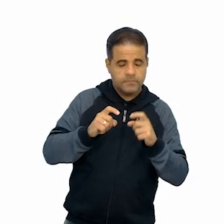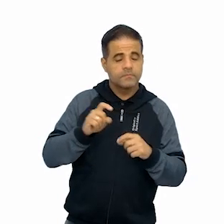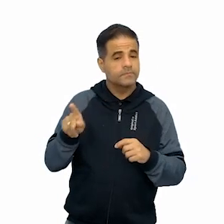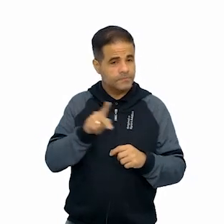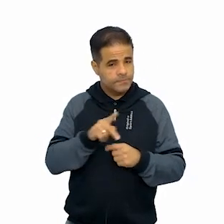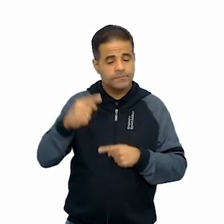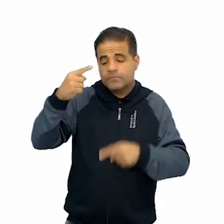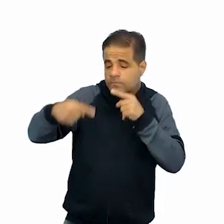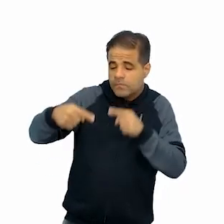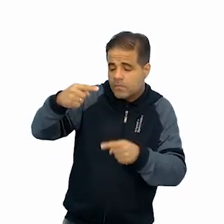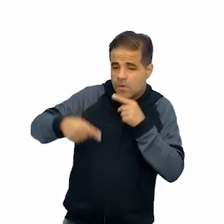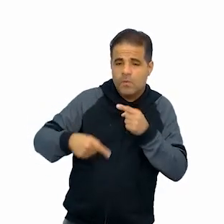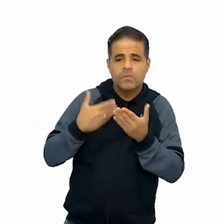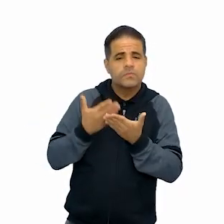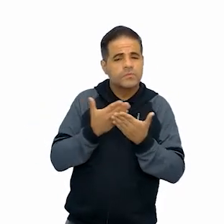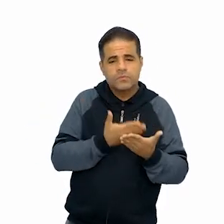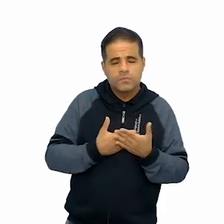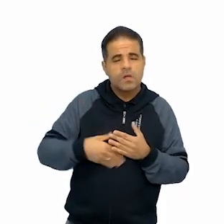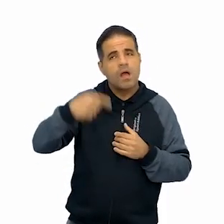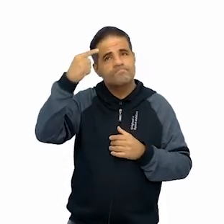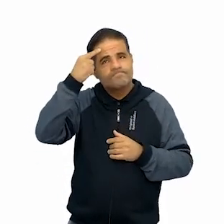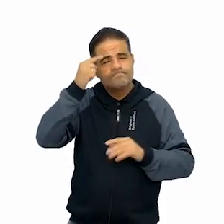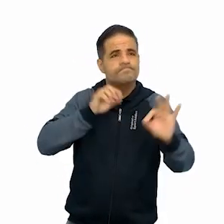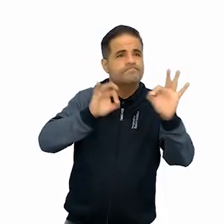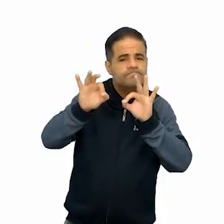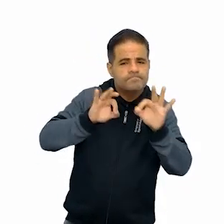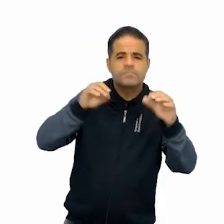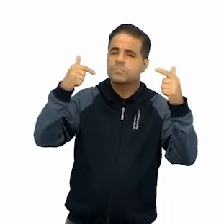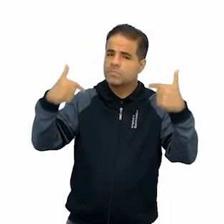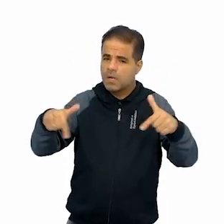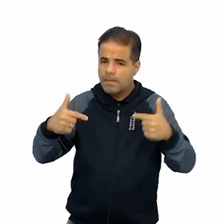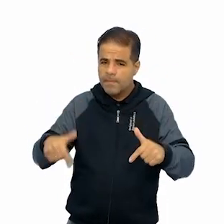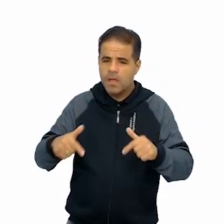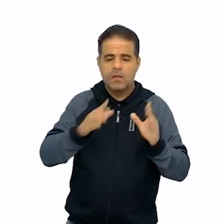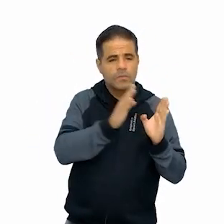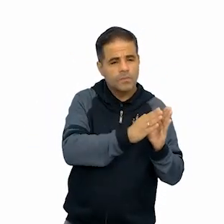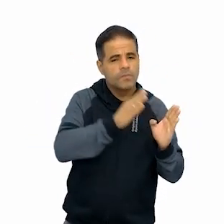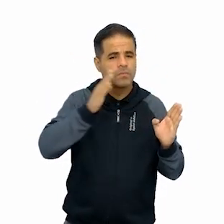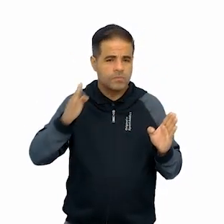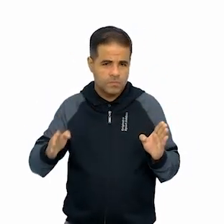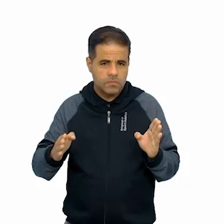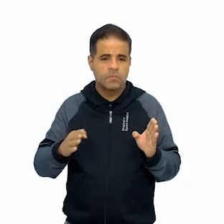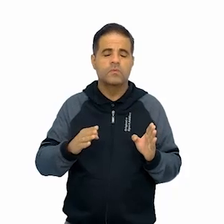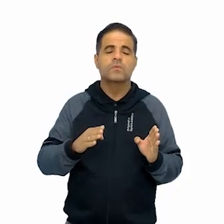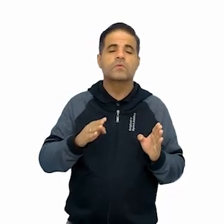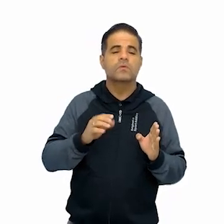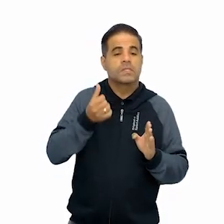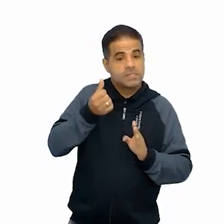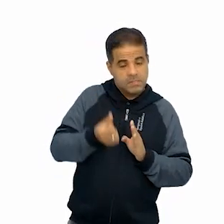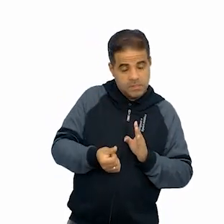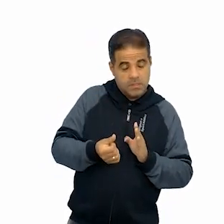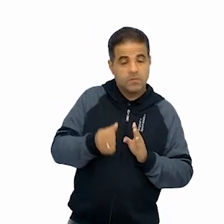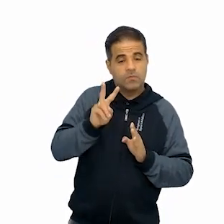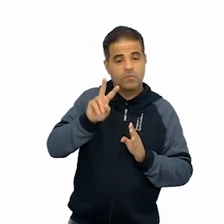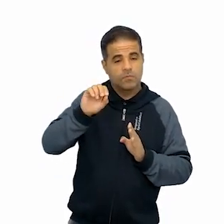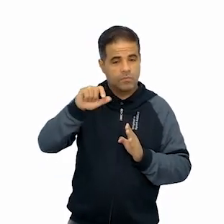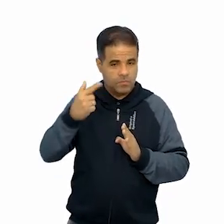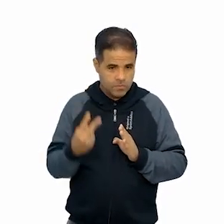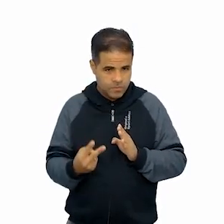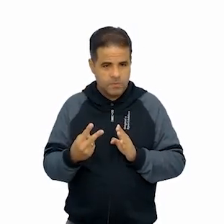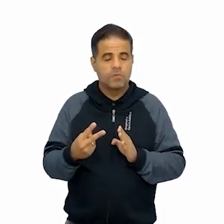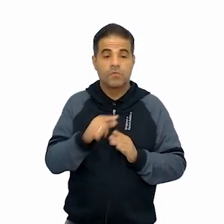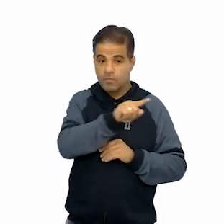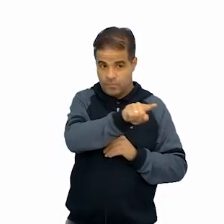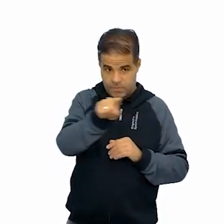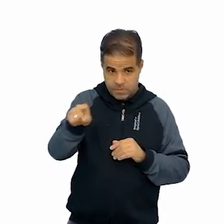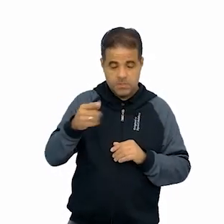para discutirem, estudarem e planejarem o trabalho com a sequência didática 6 do volume 2. Vocês, seus